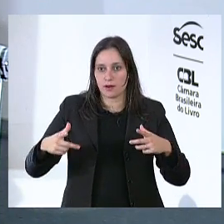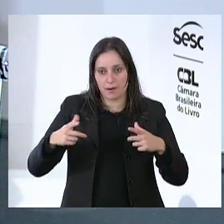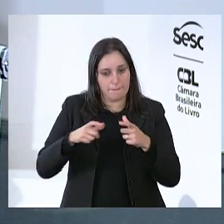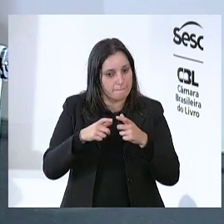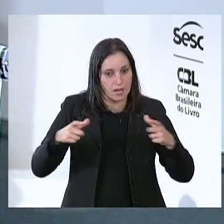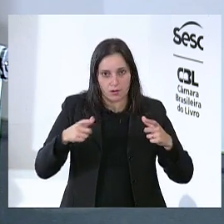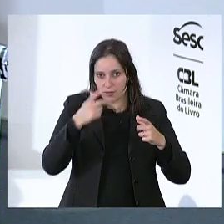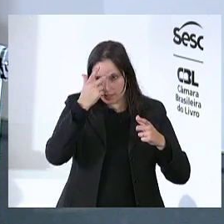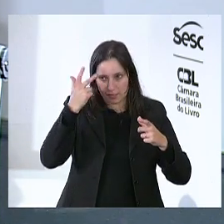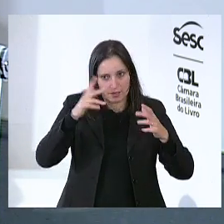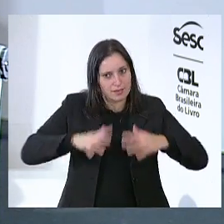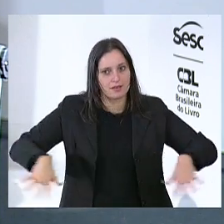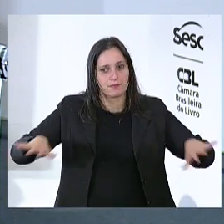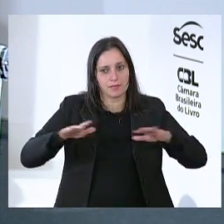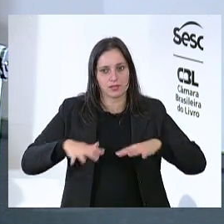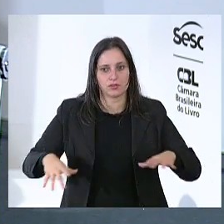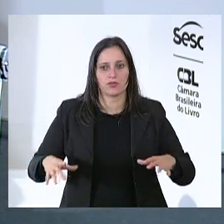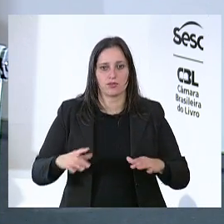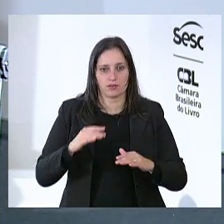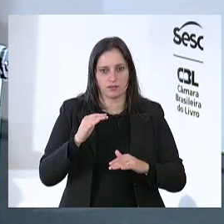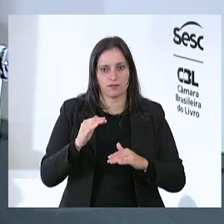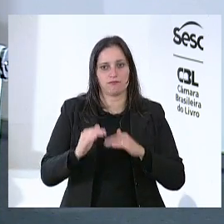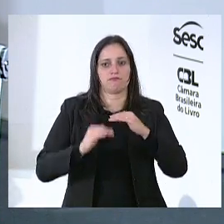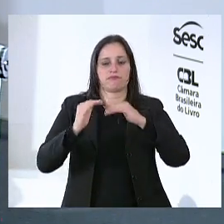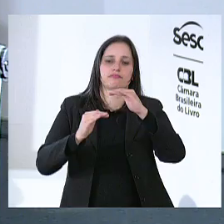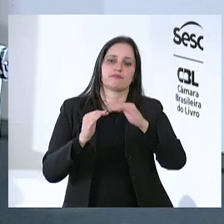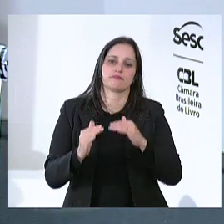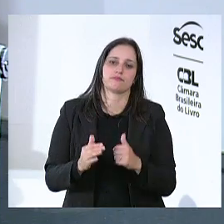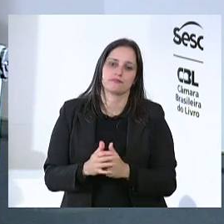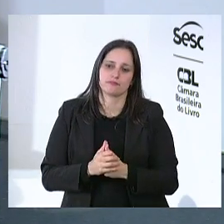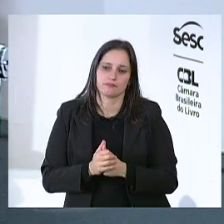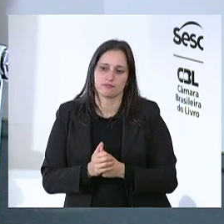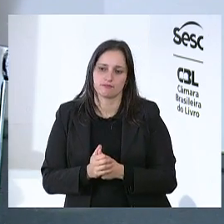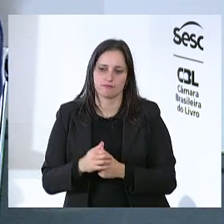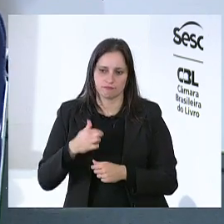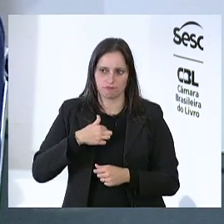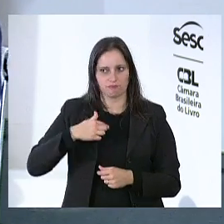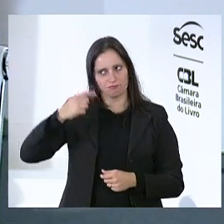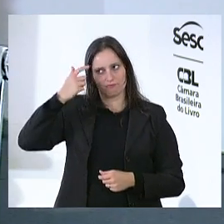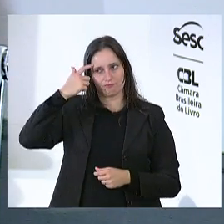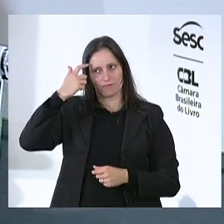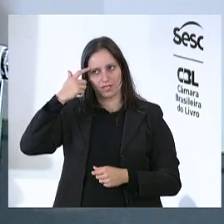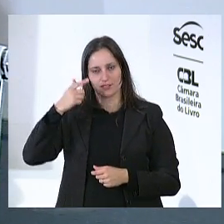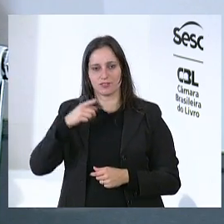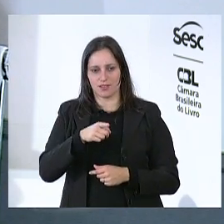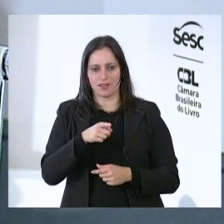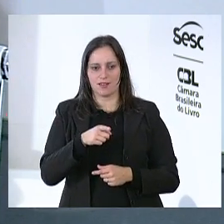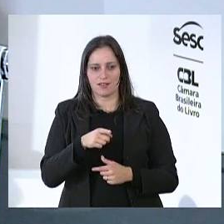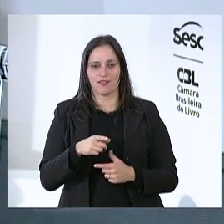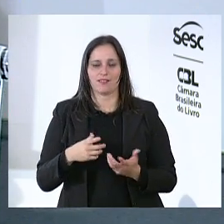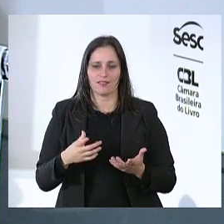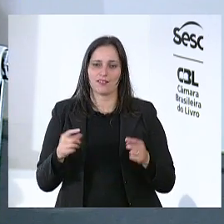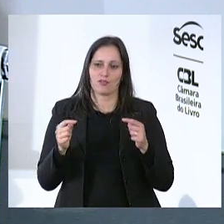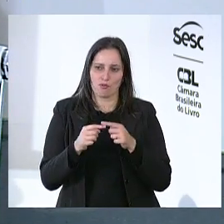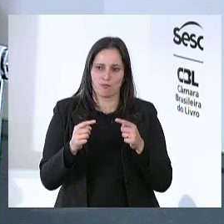maioria da população, né? Para mim, esse sim é o contra-golpe,